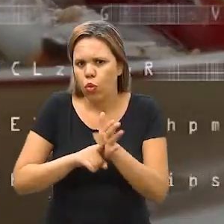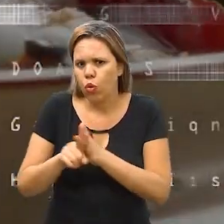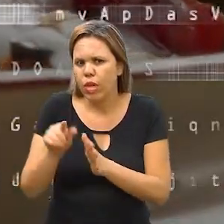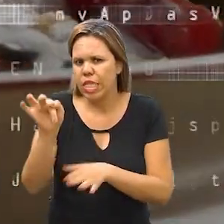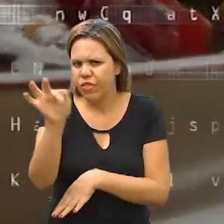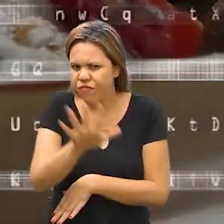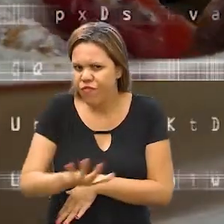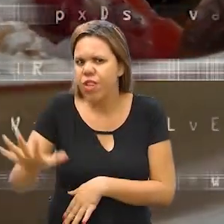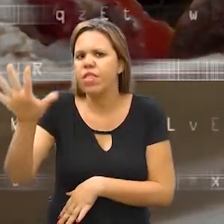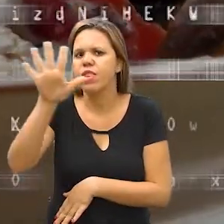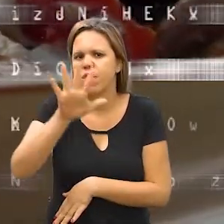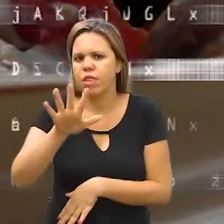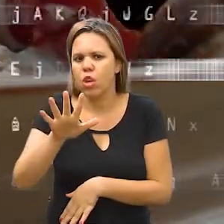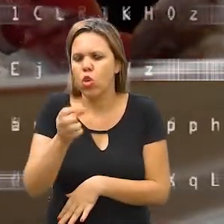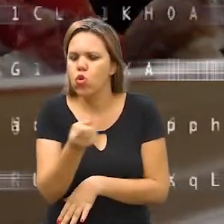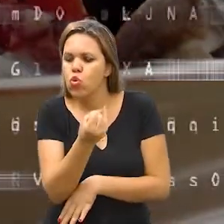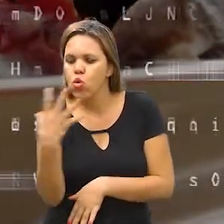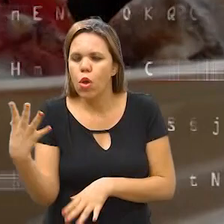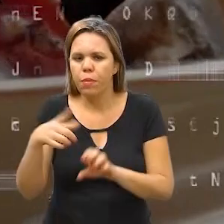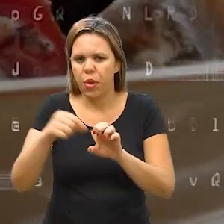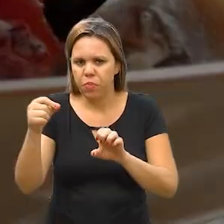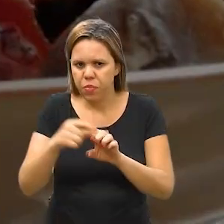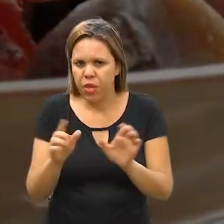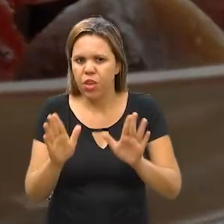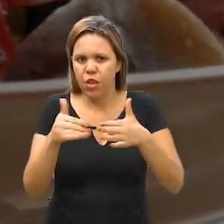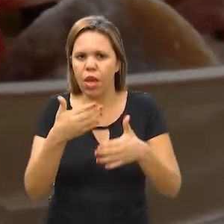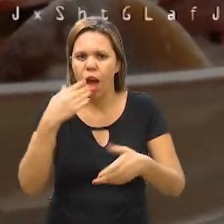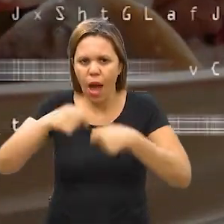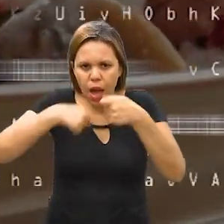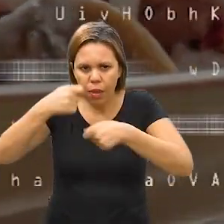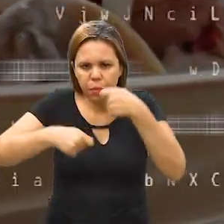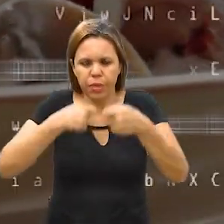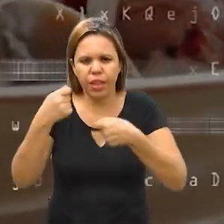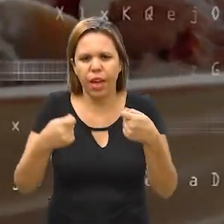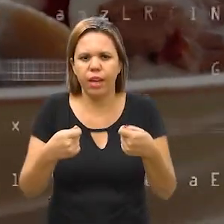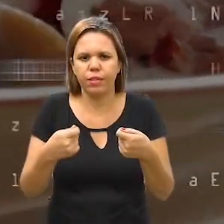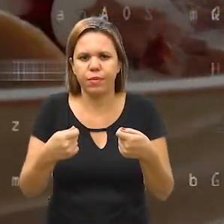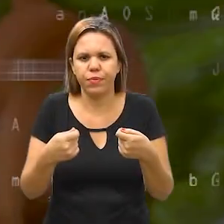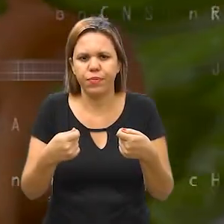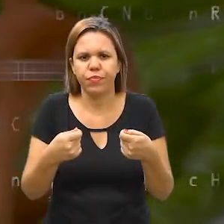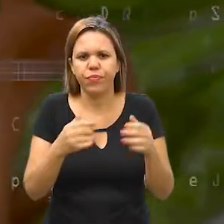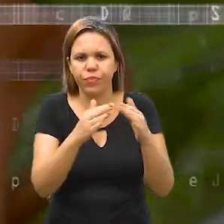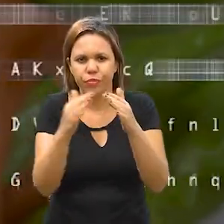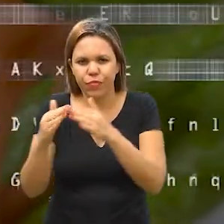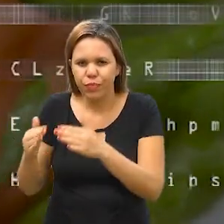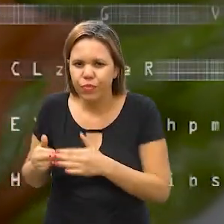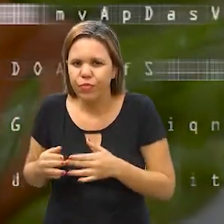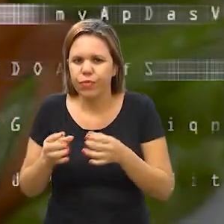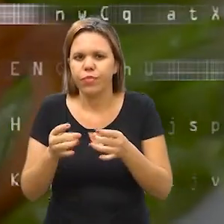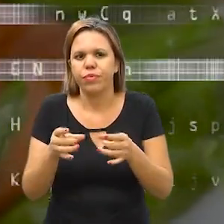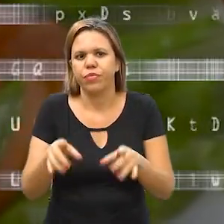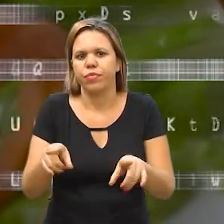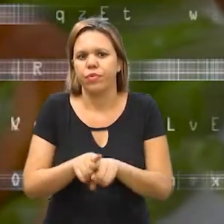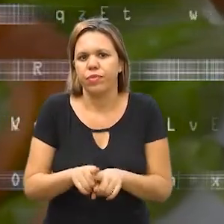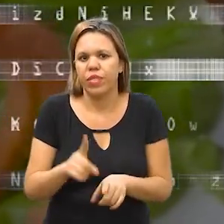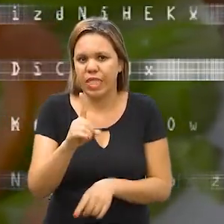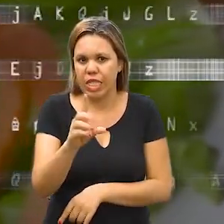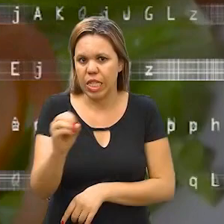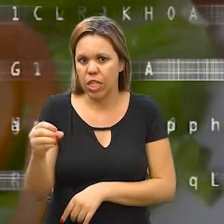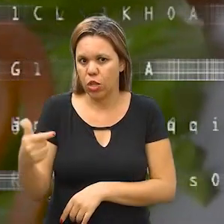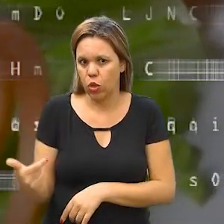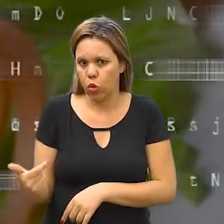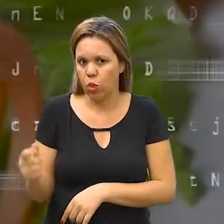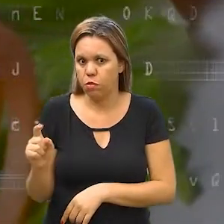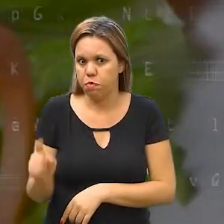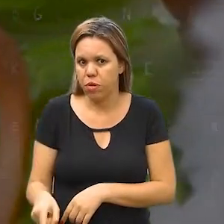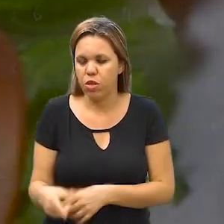de empreendedores especializados em alimentação para o consumo domiciliar passou de 102,1